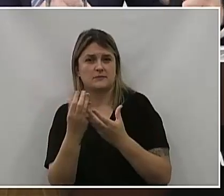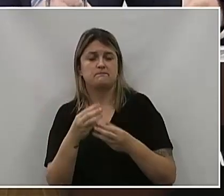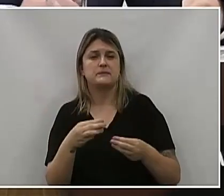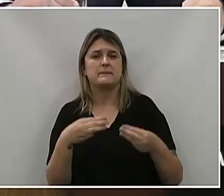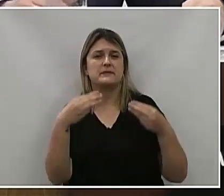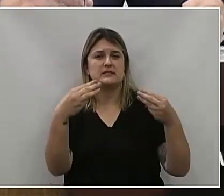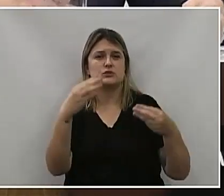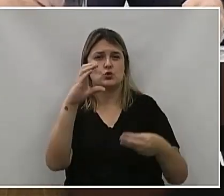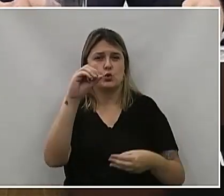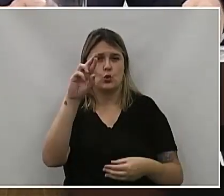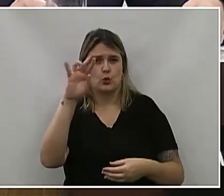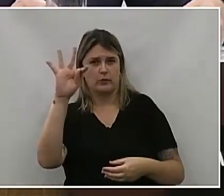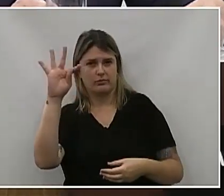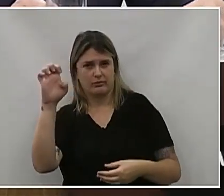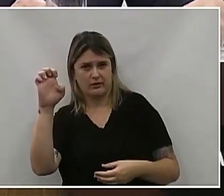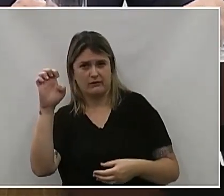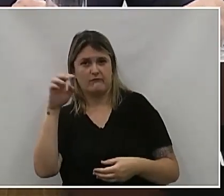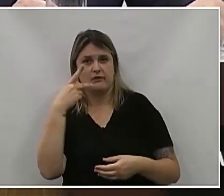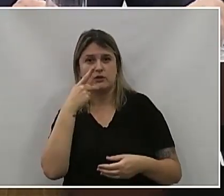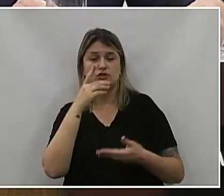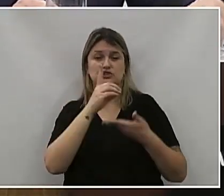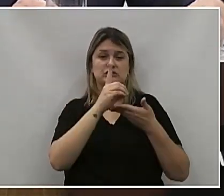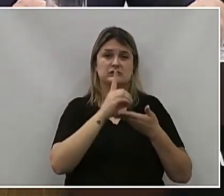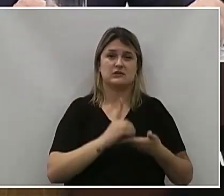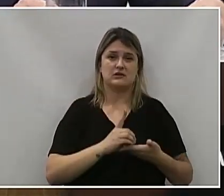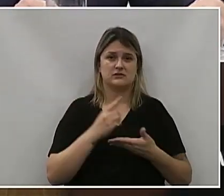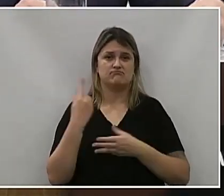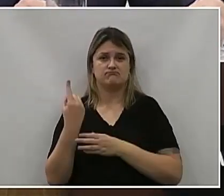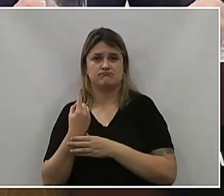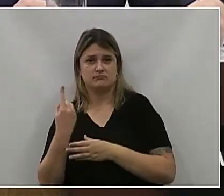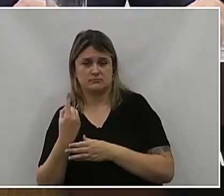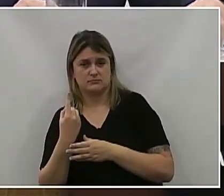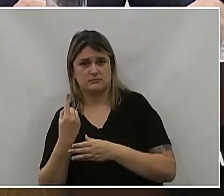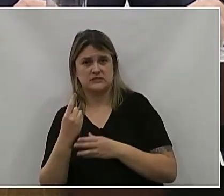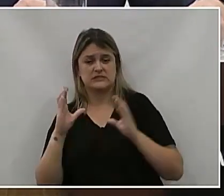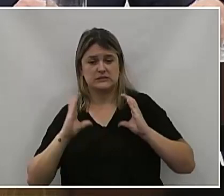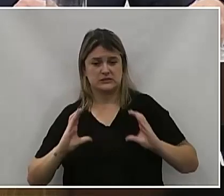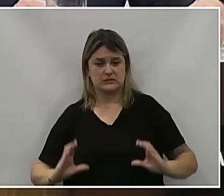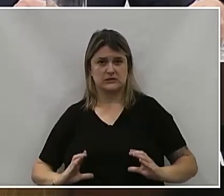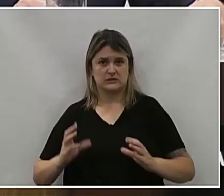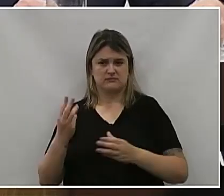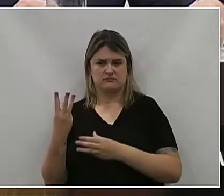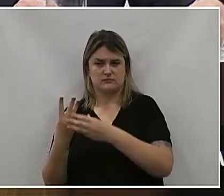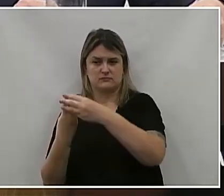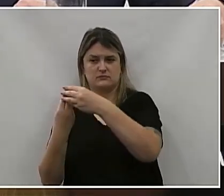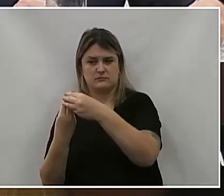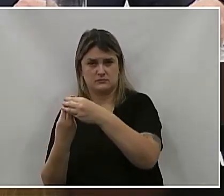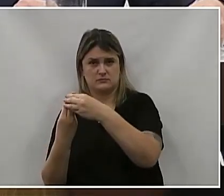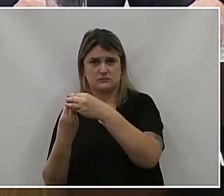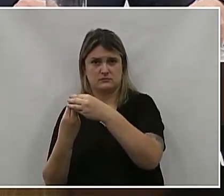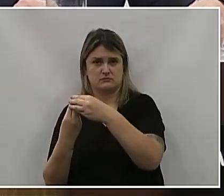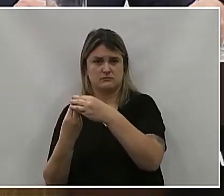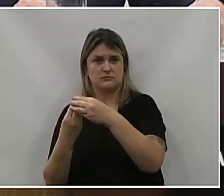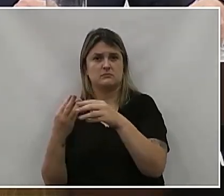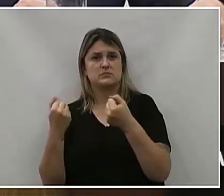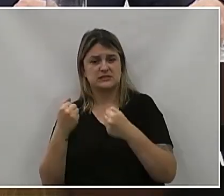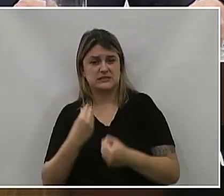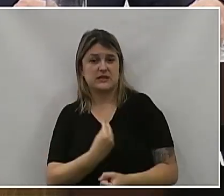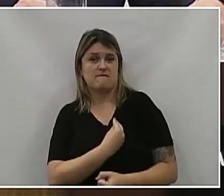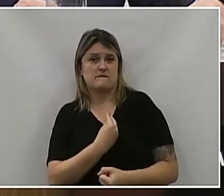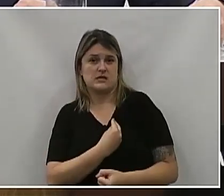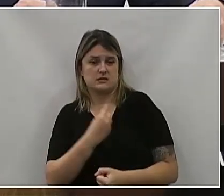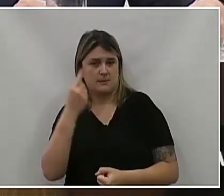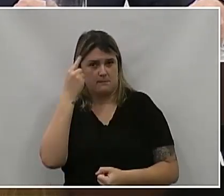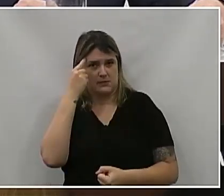Corte, é na interseção entre a dignidade e a autonomia e a cidadania que o sentido de existência digna passa a